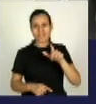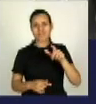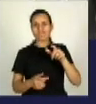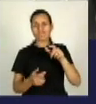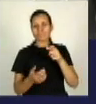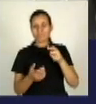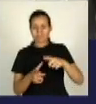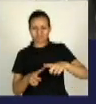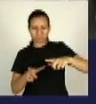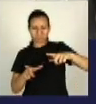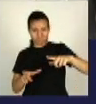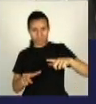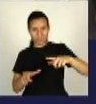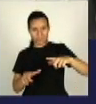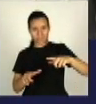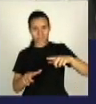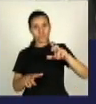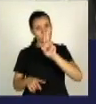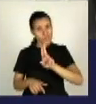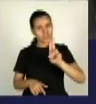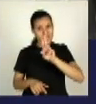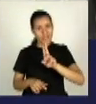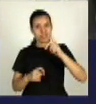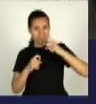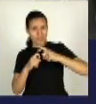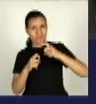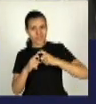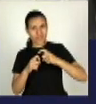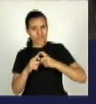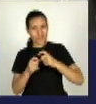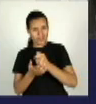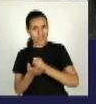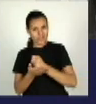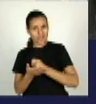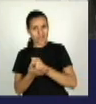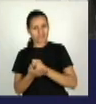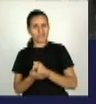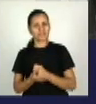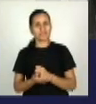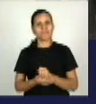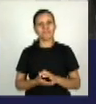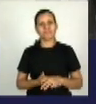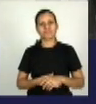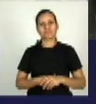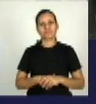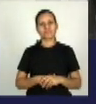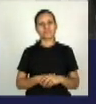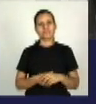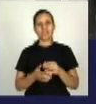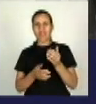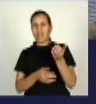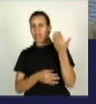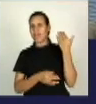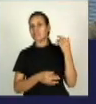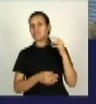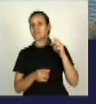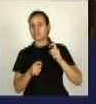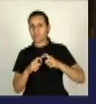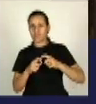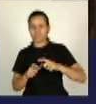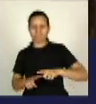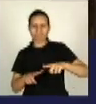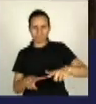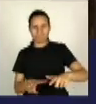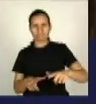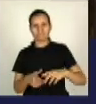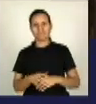né, se a população utilizasse medicações com prescrição médica.